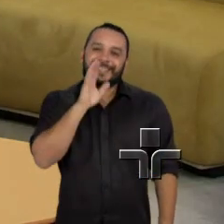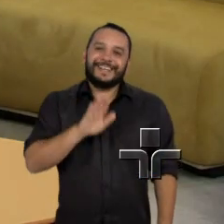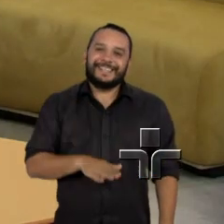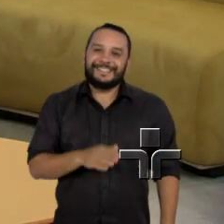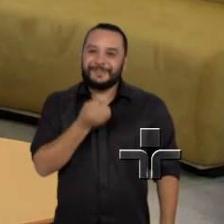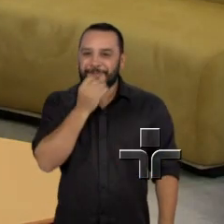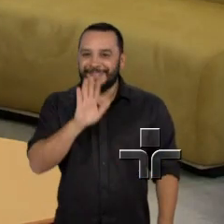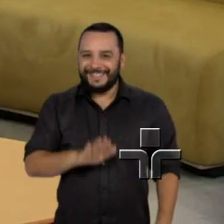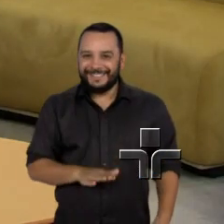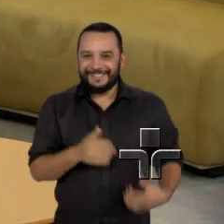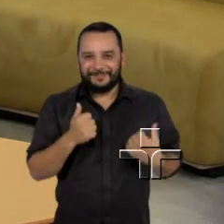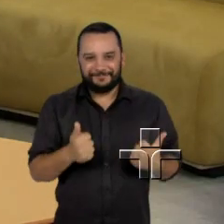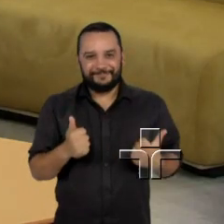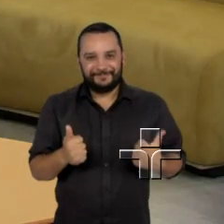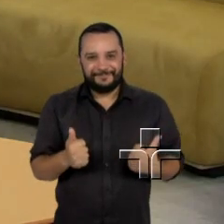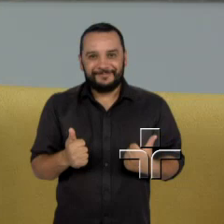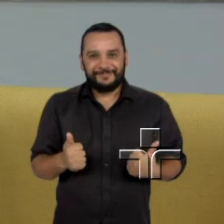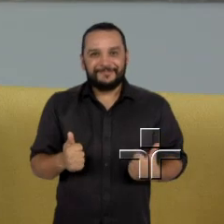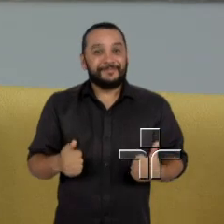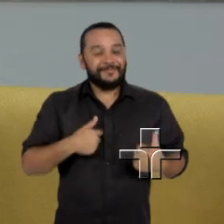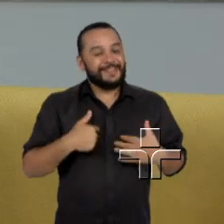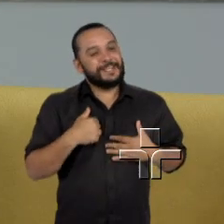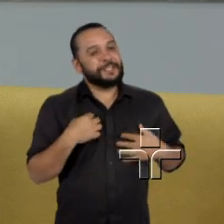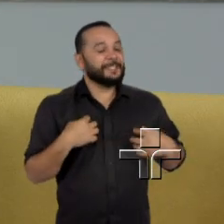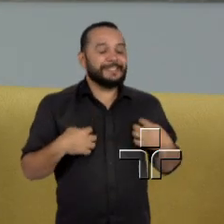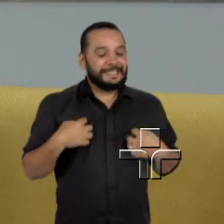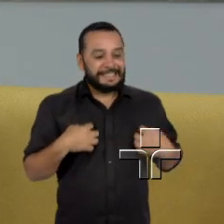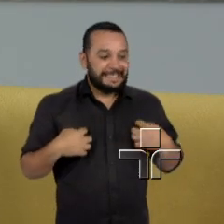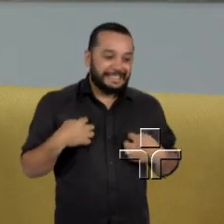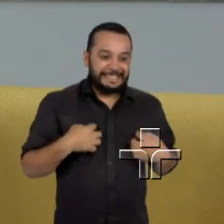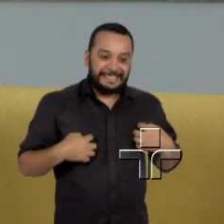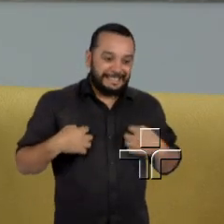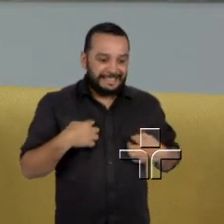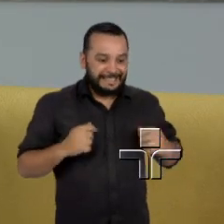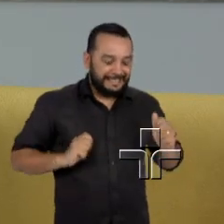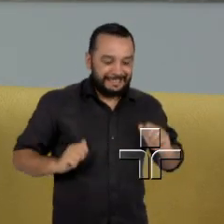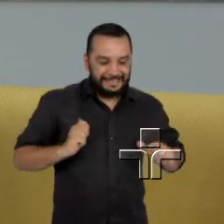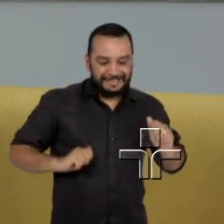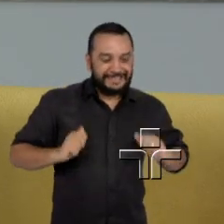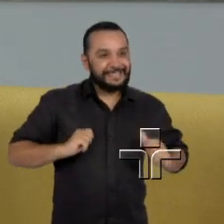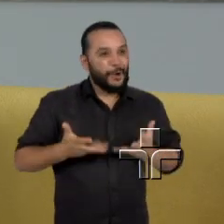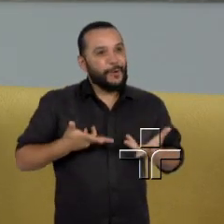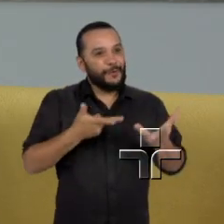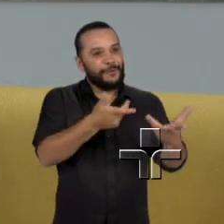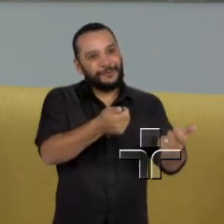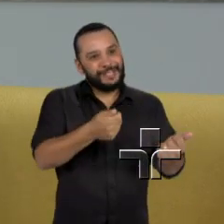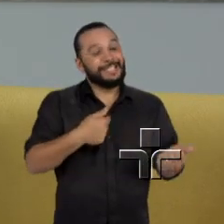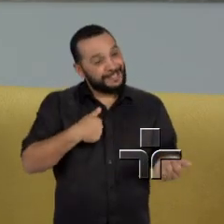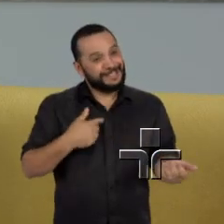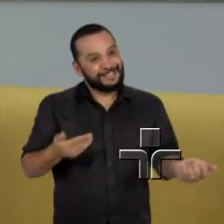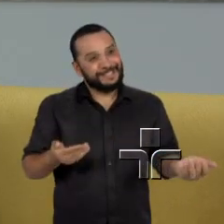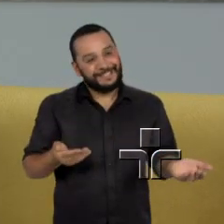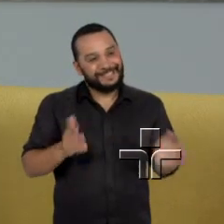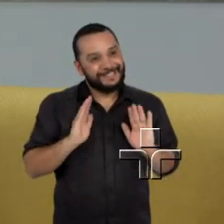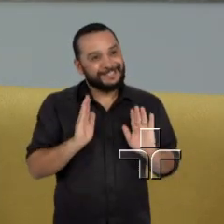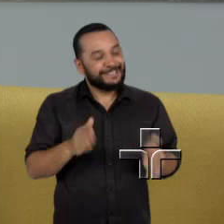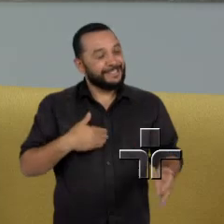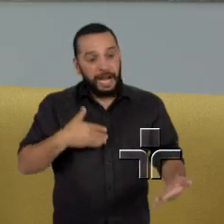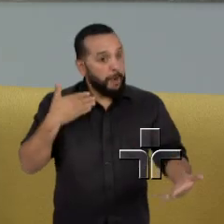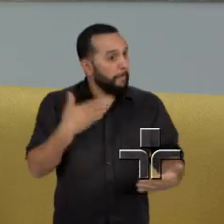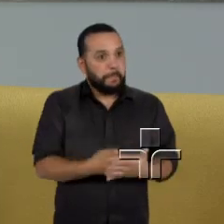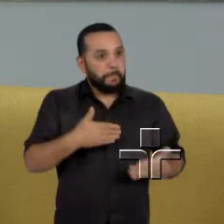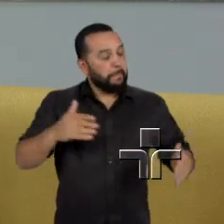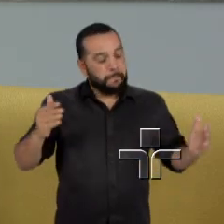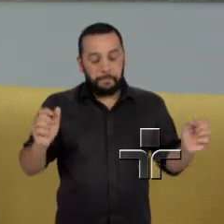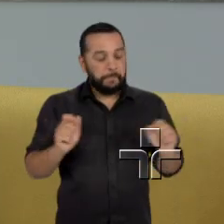tá? tarde. Olha, eu tô bem ansiosa. Esse convite me apareceu de sopetão,